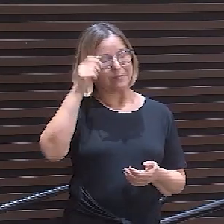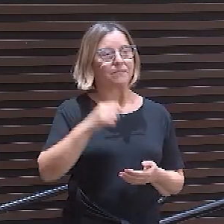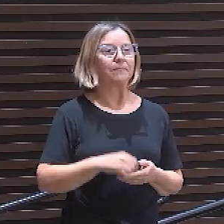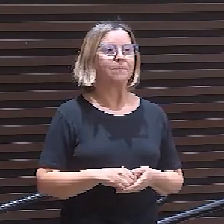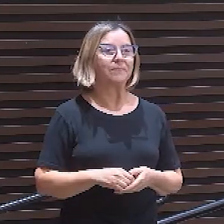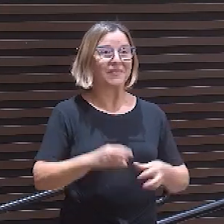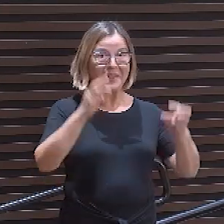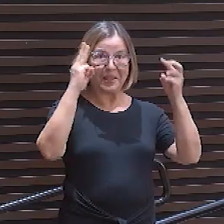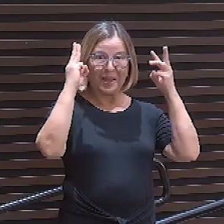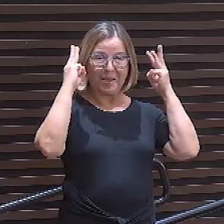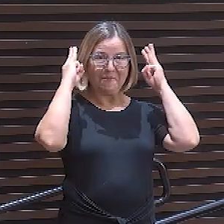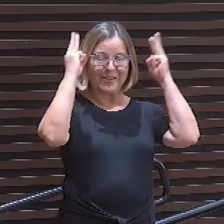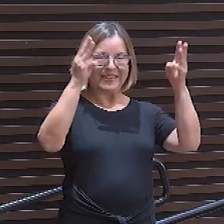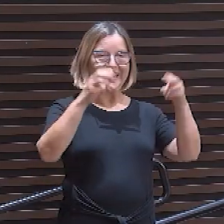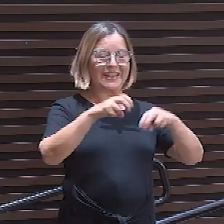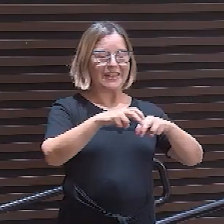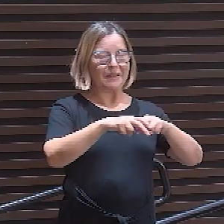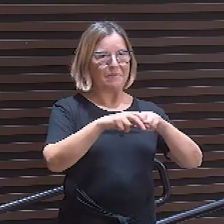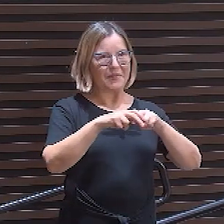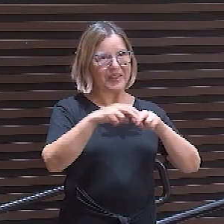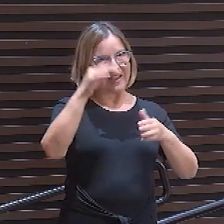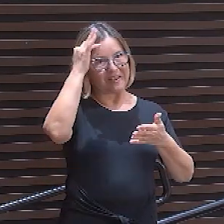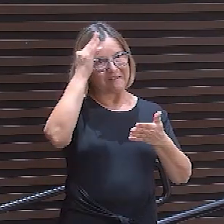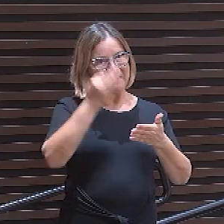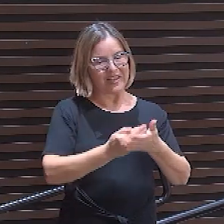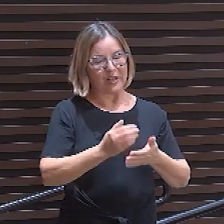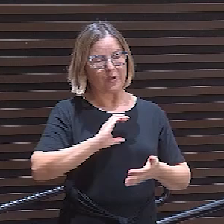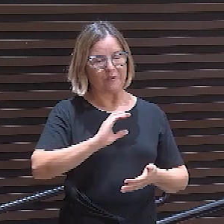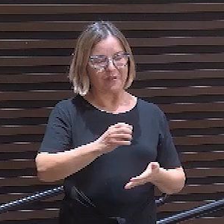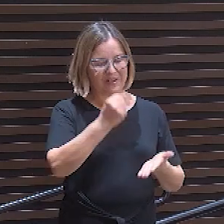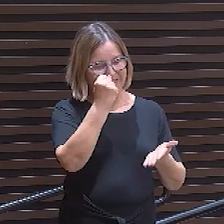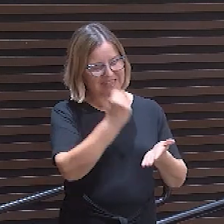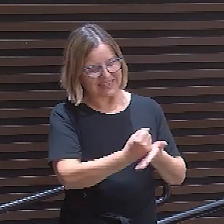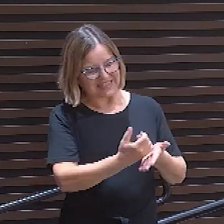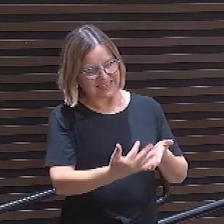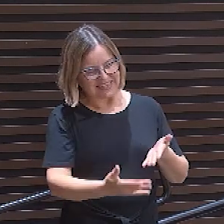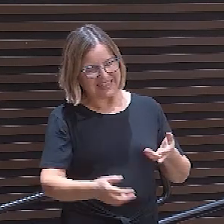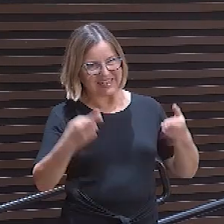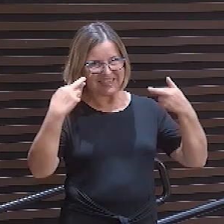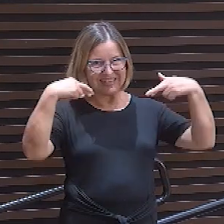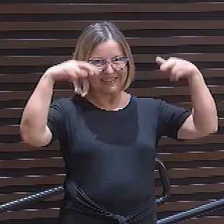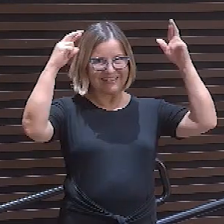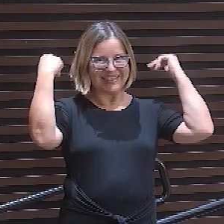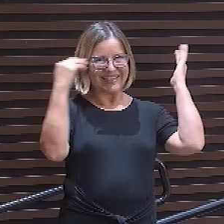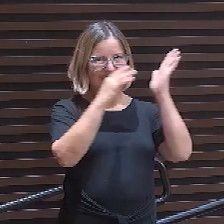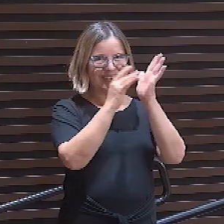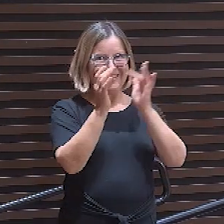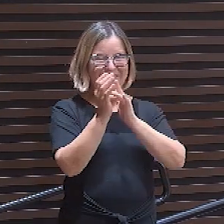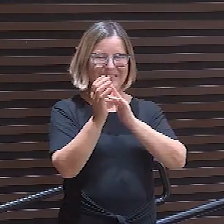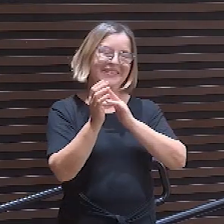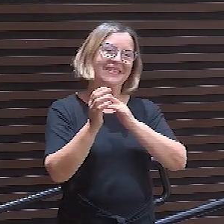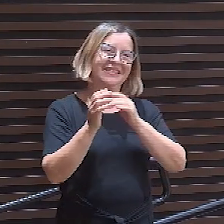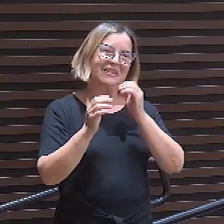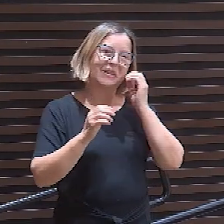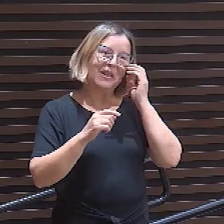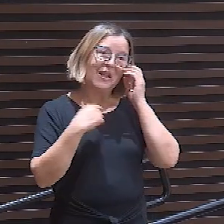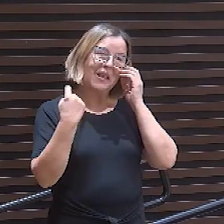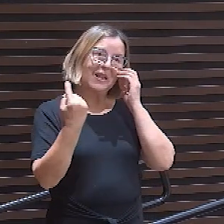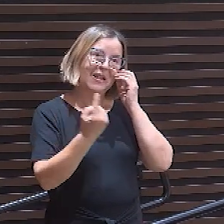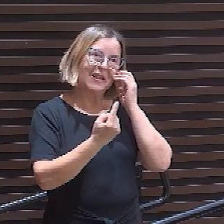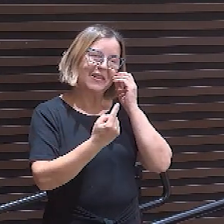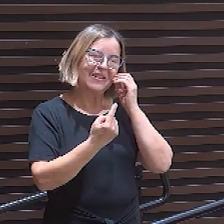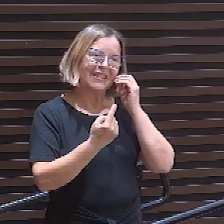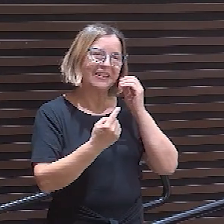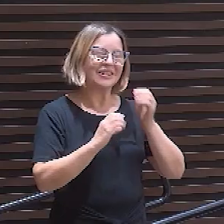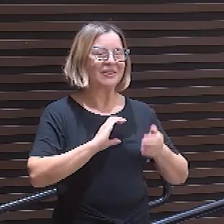Moisés, pela fé, confiou no sangue do Cordeiro e nós, pela mesma fé, confiamos no sangue de Cristo